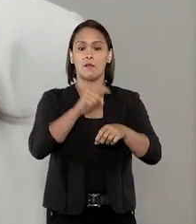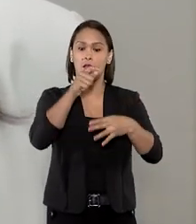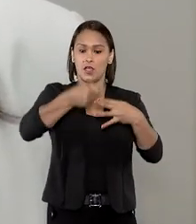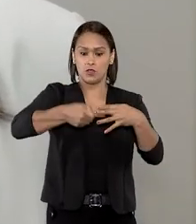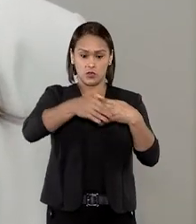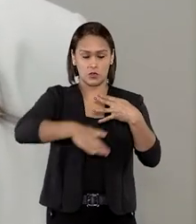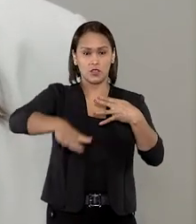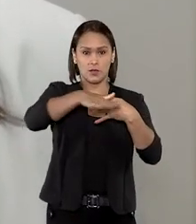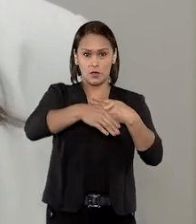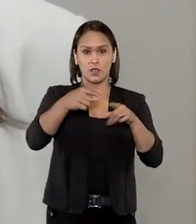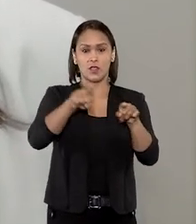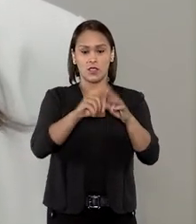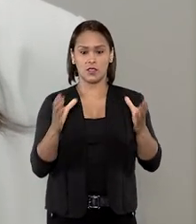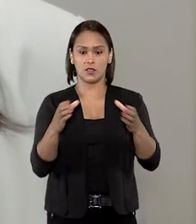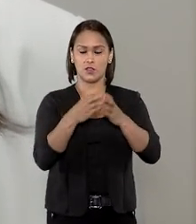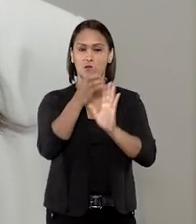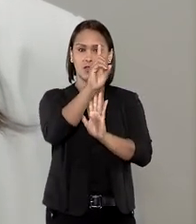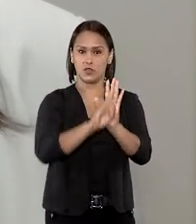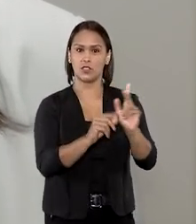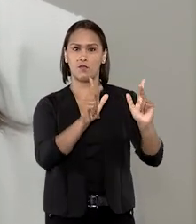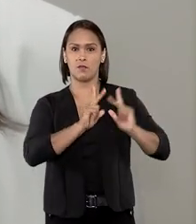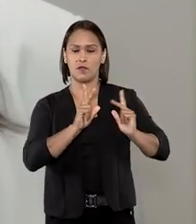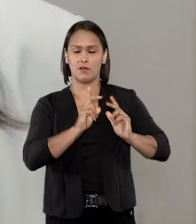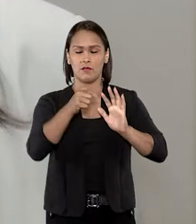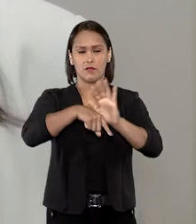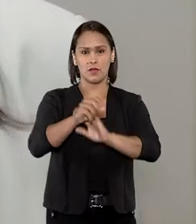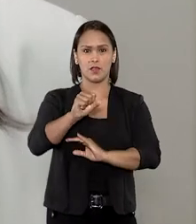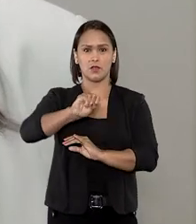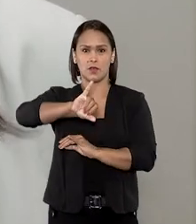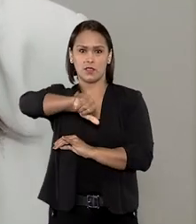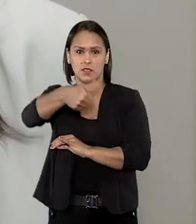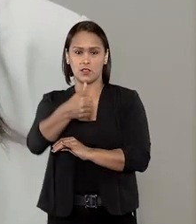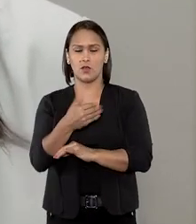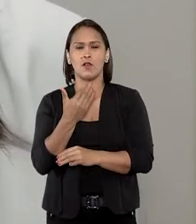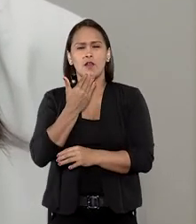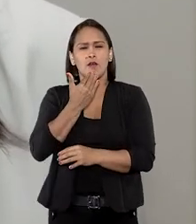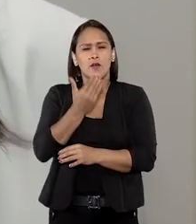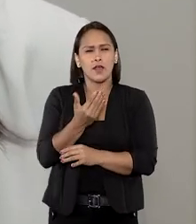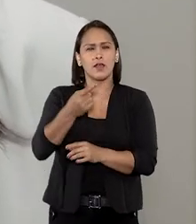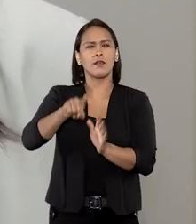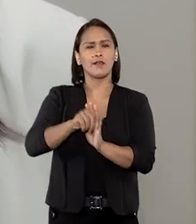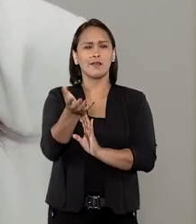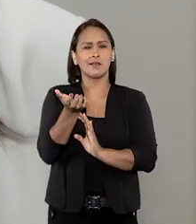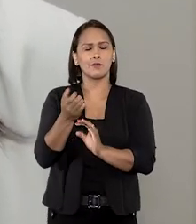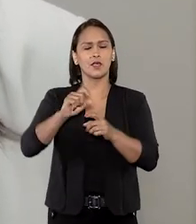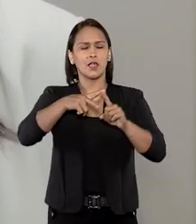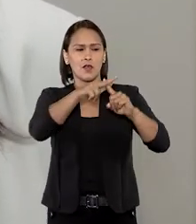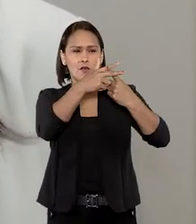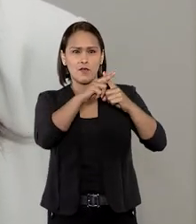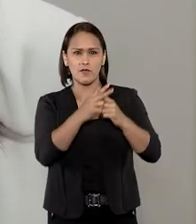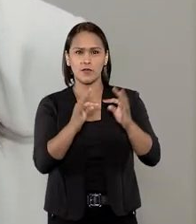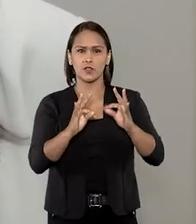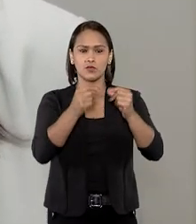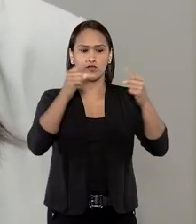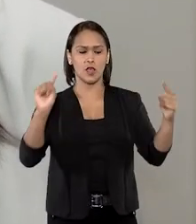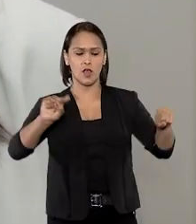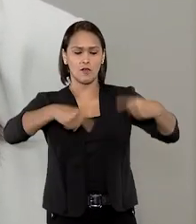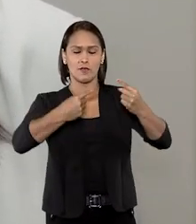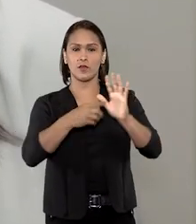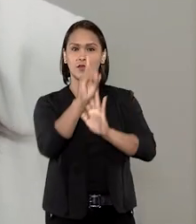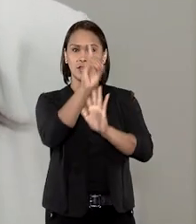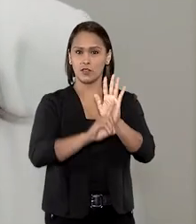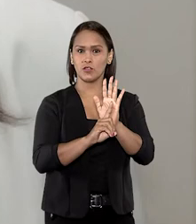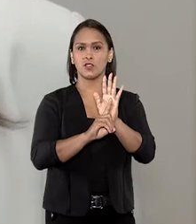conforme a jurisprudência estabelecida pelas turmas de direito privado do STJ, a pretensão de reparação de danos decorrentes de afronta